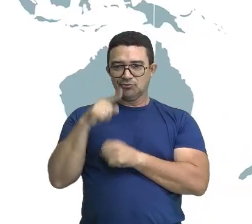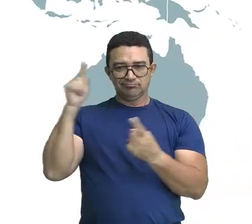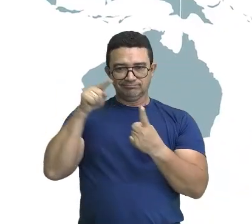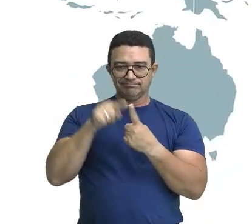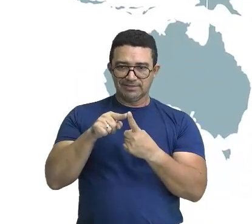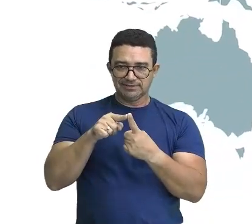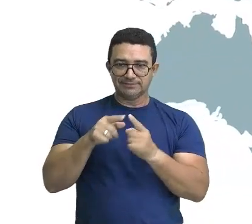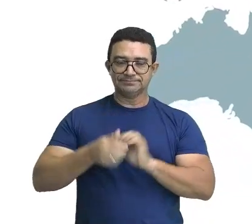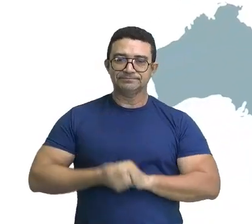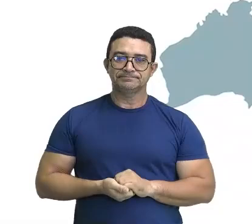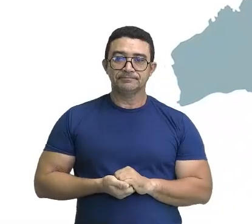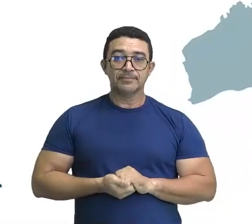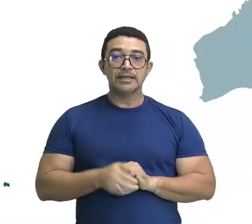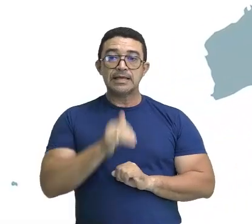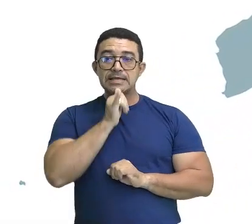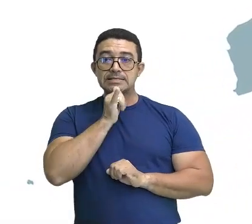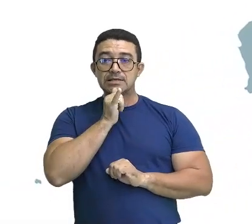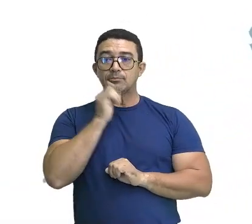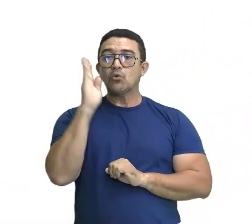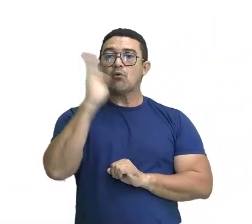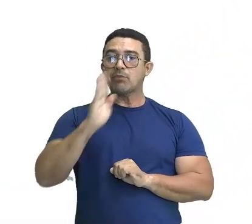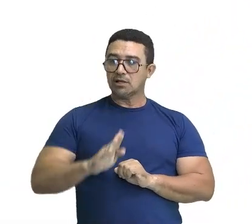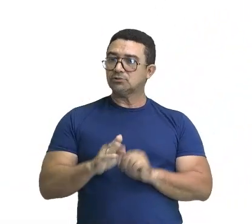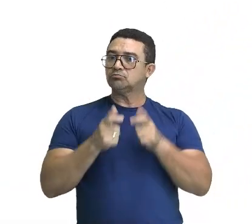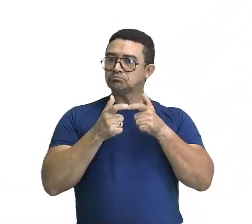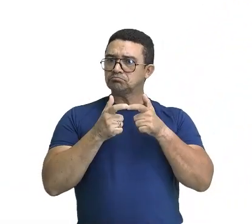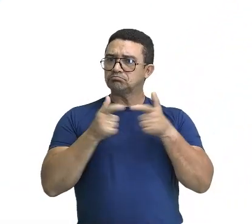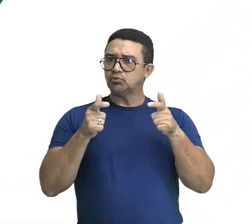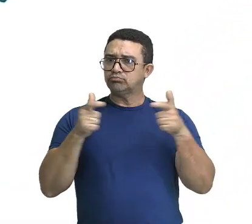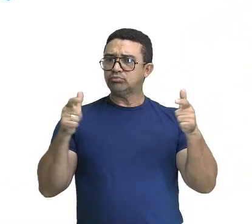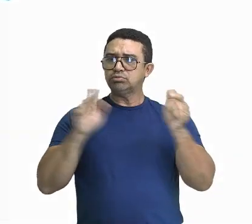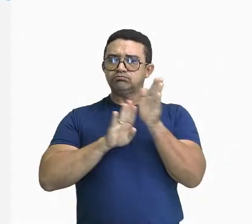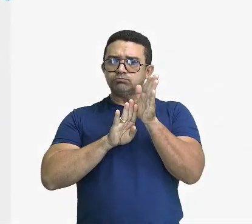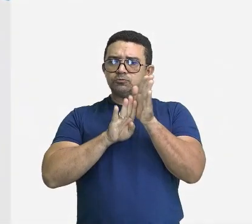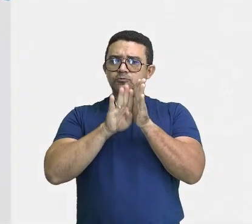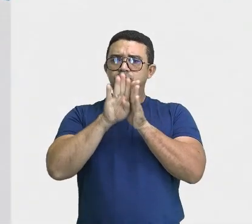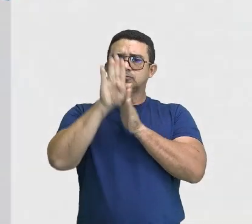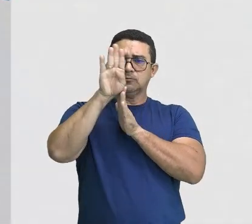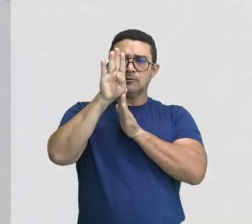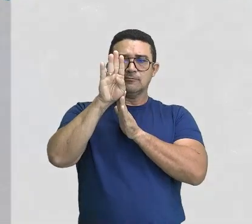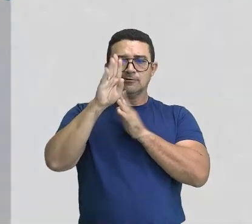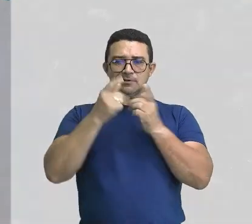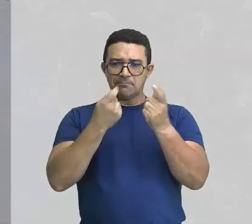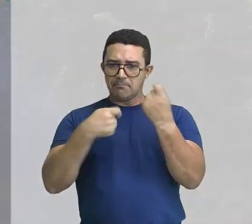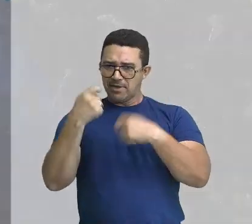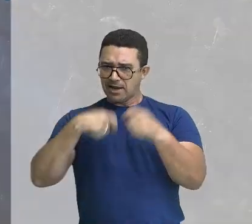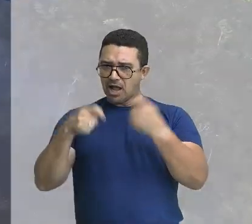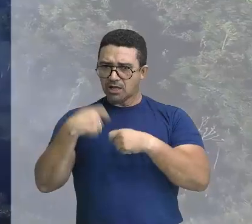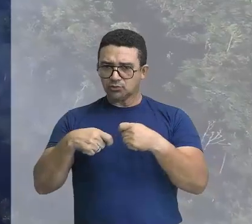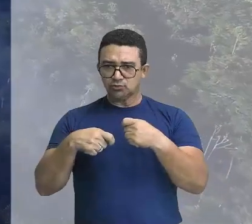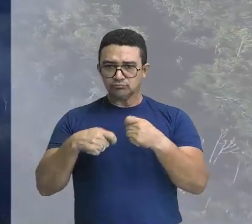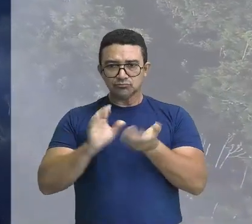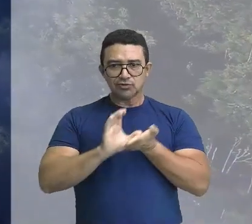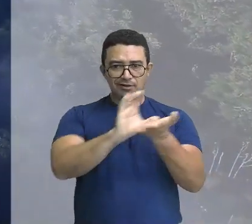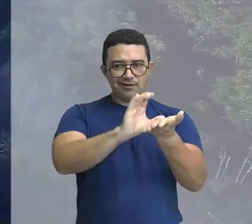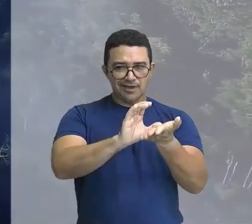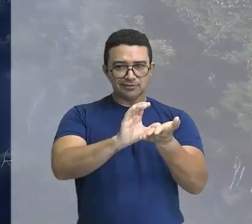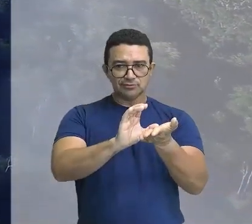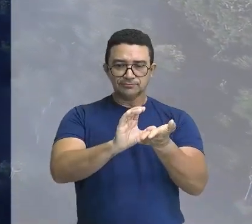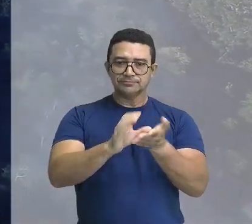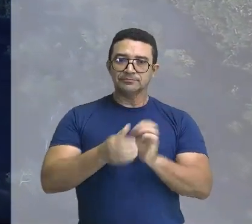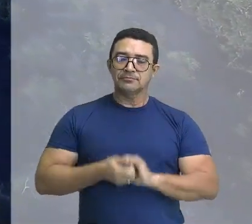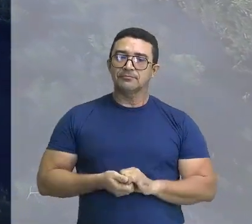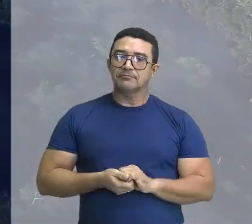as suas metas. O Brasil, por exemplo, vem crescendo bastante nesse mercado, porém, ele acaba ainda não tendo